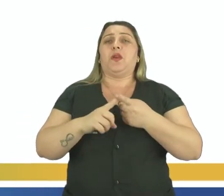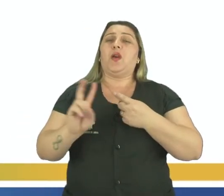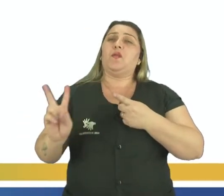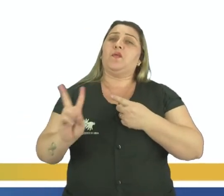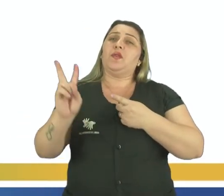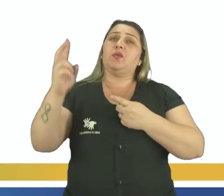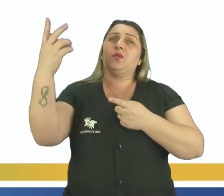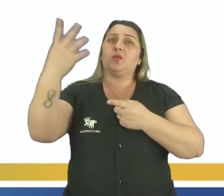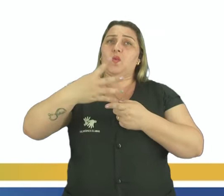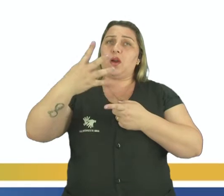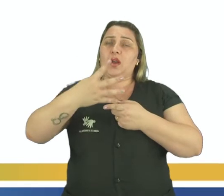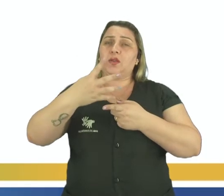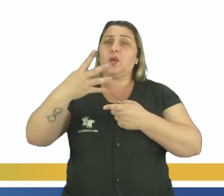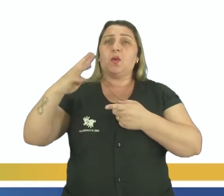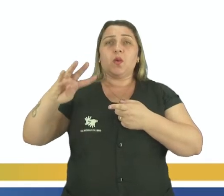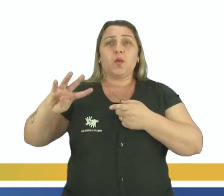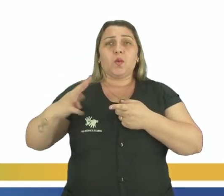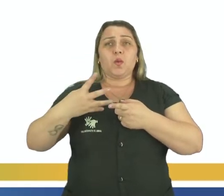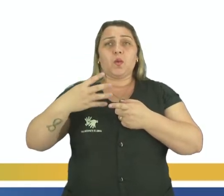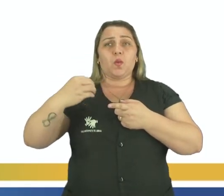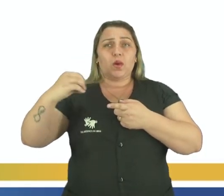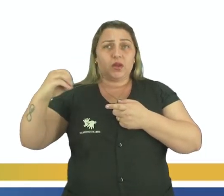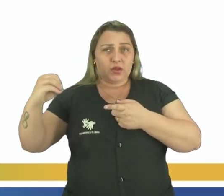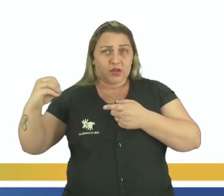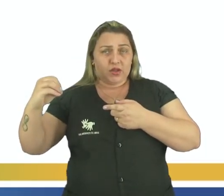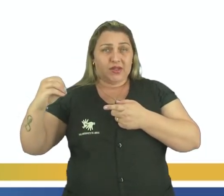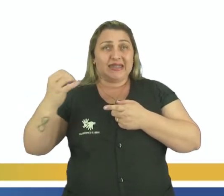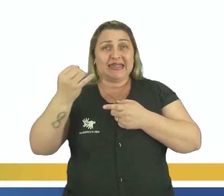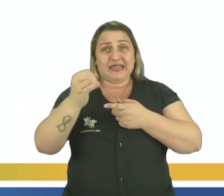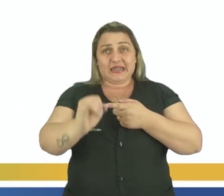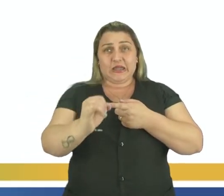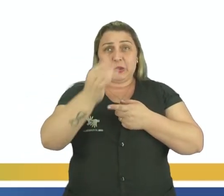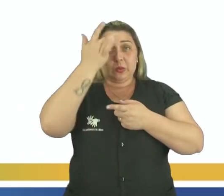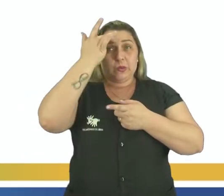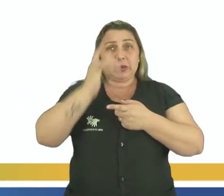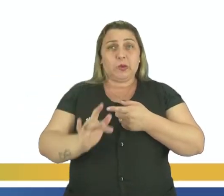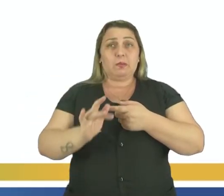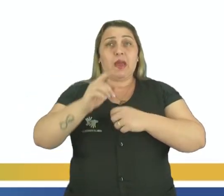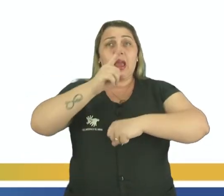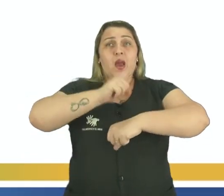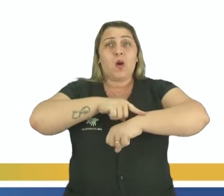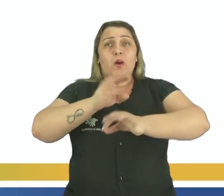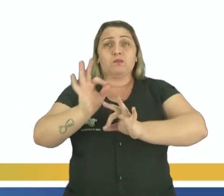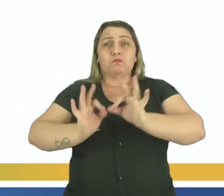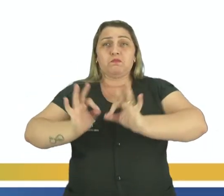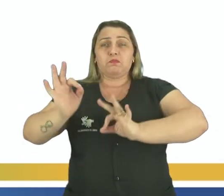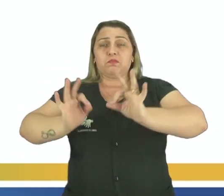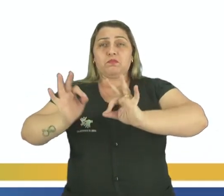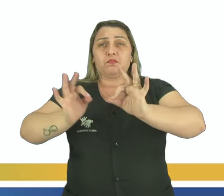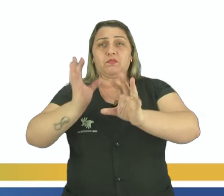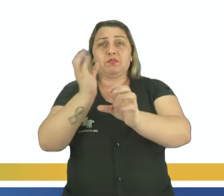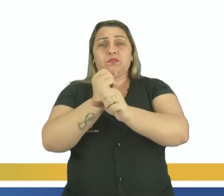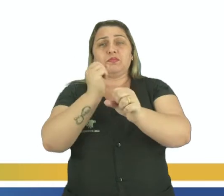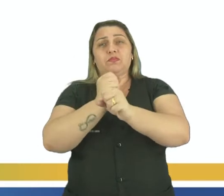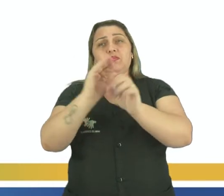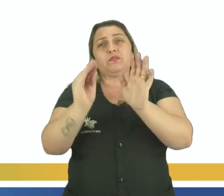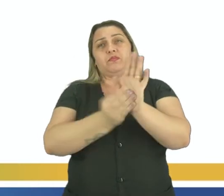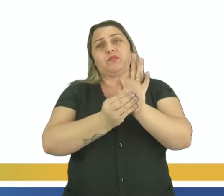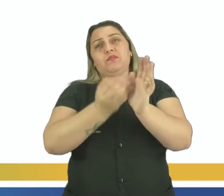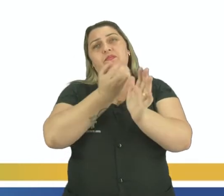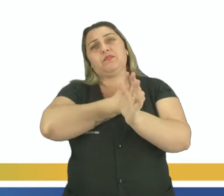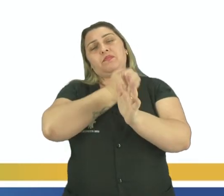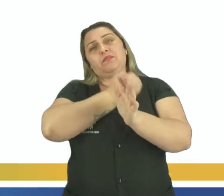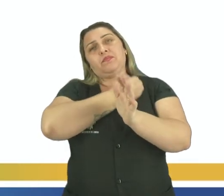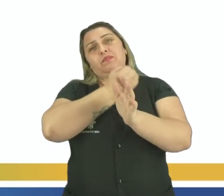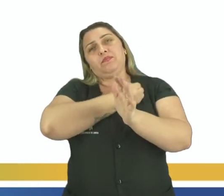valor do 4? 400. Porque se eu não souber a hora de armar minha continha, eu vou colocar os